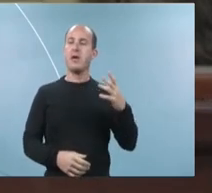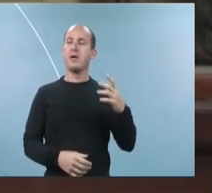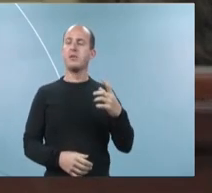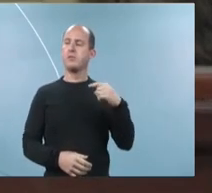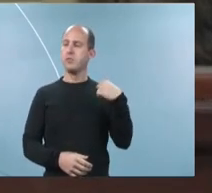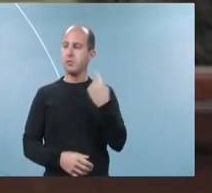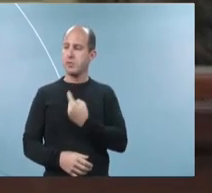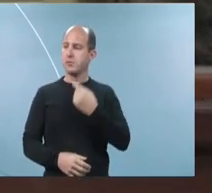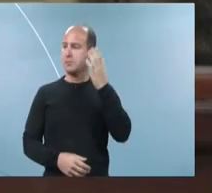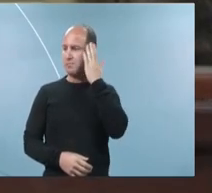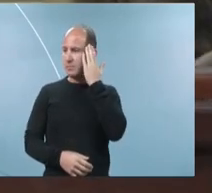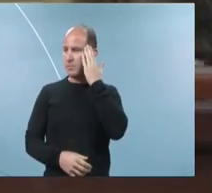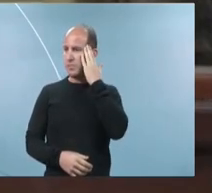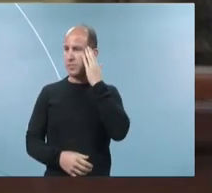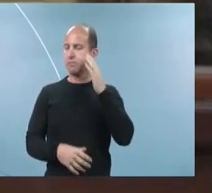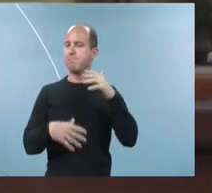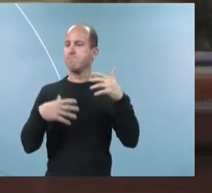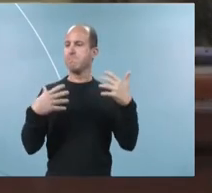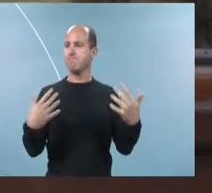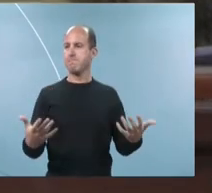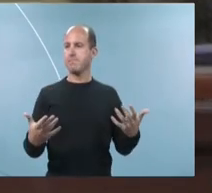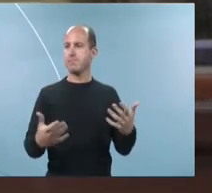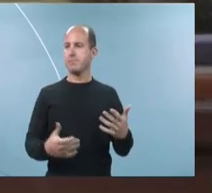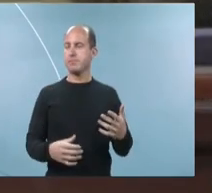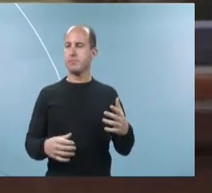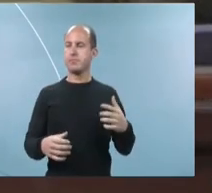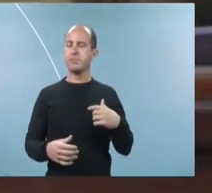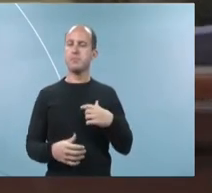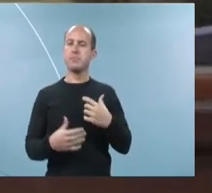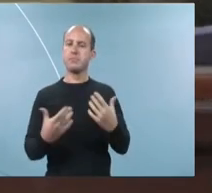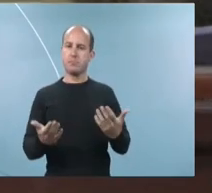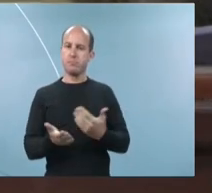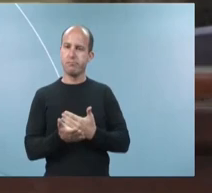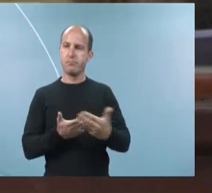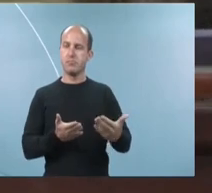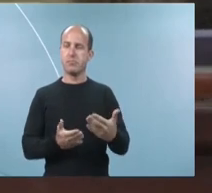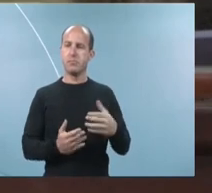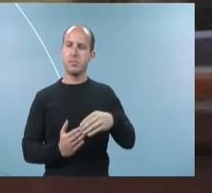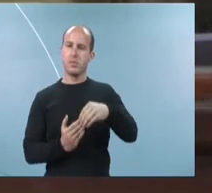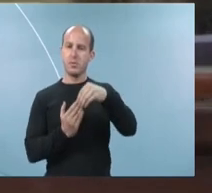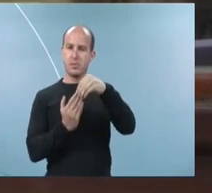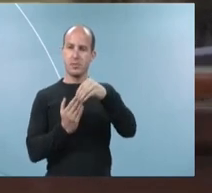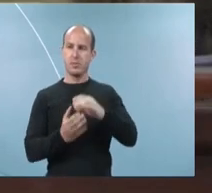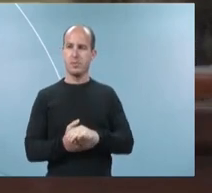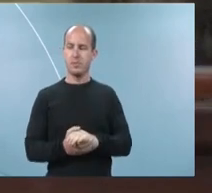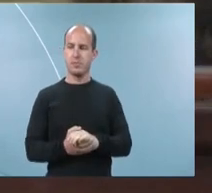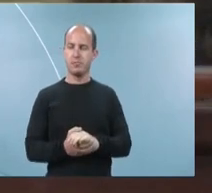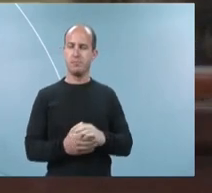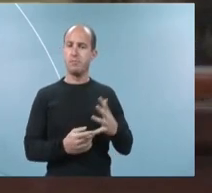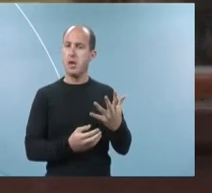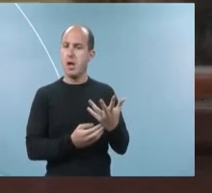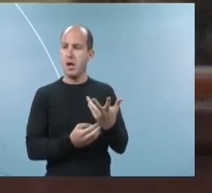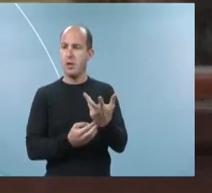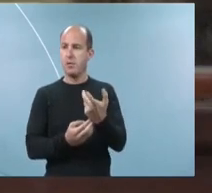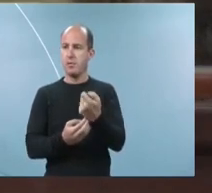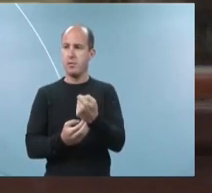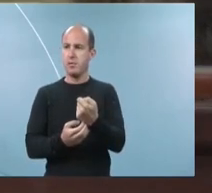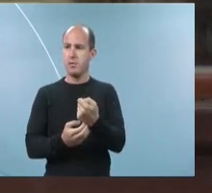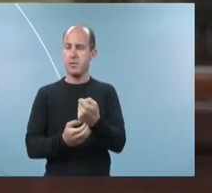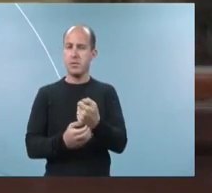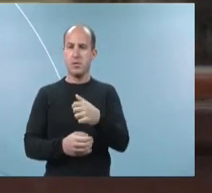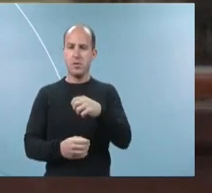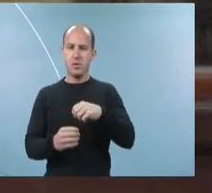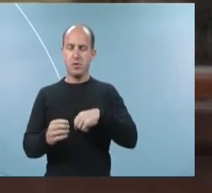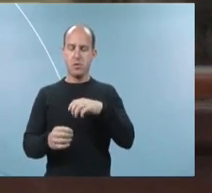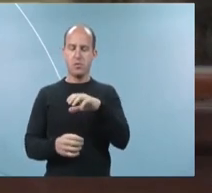né? Então, sem mais delongas, o meu cordel, artesão, o